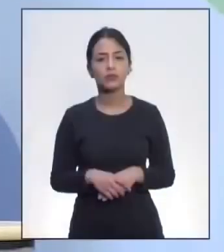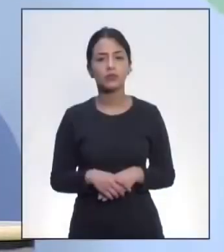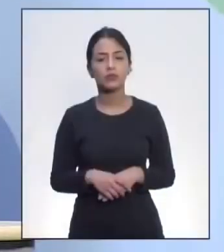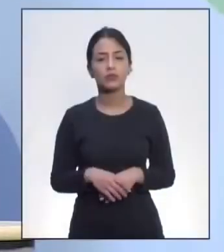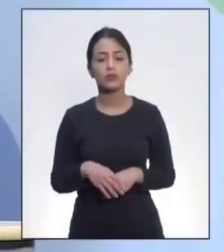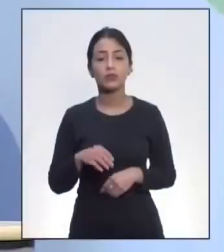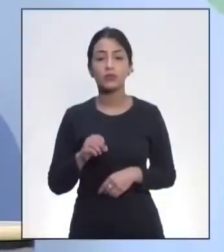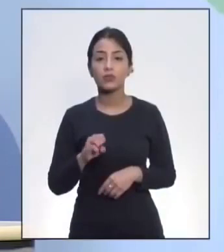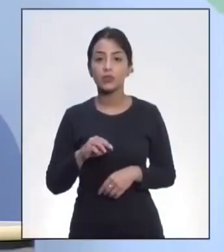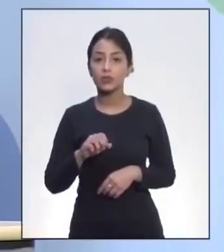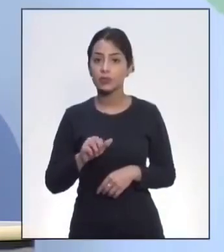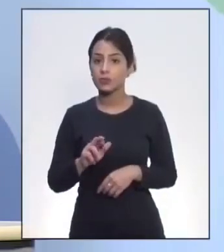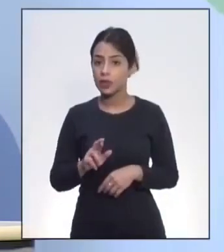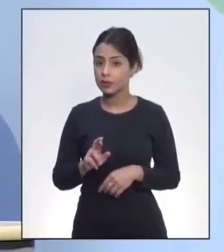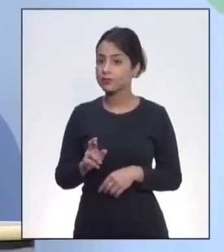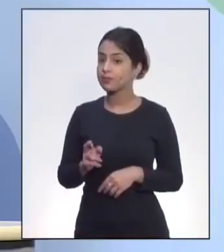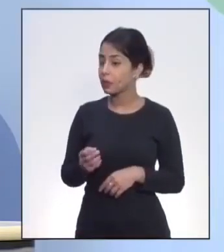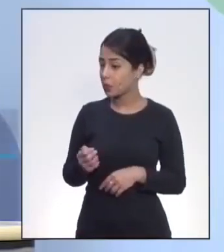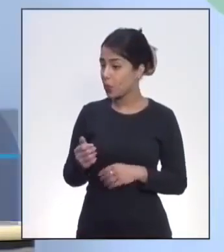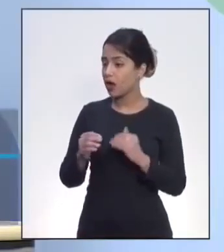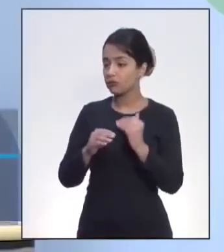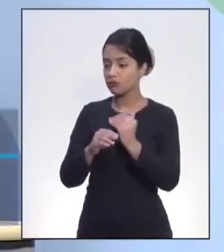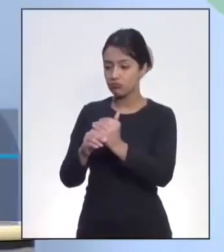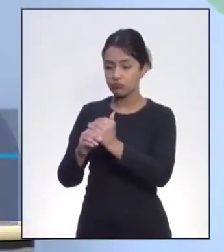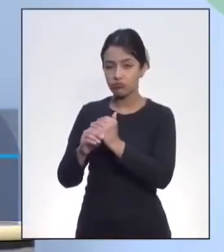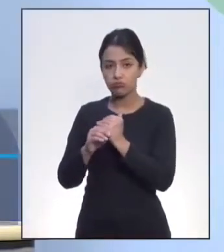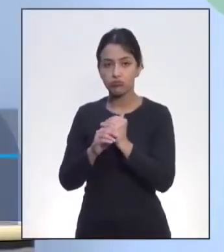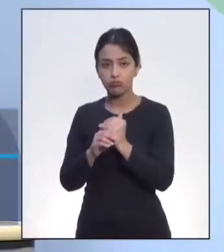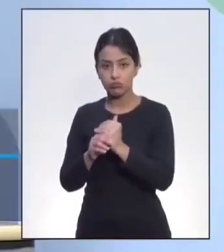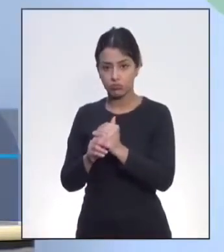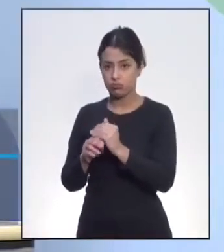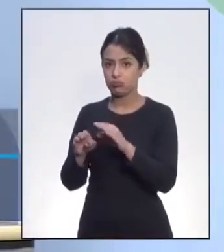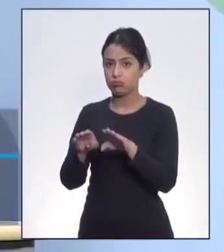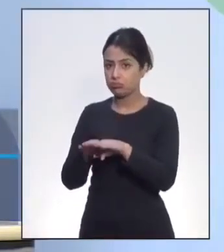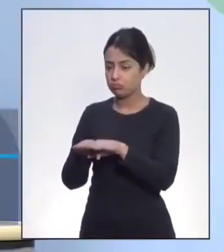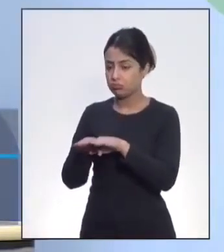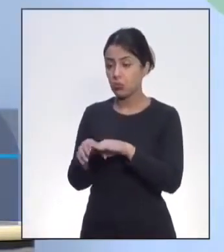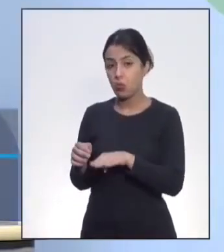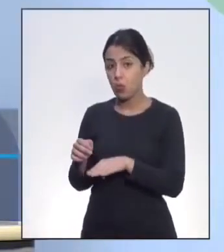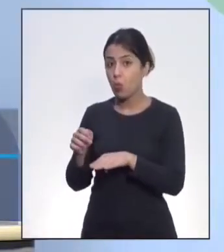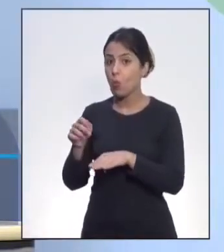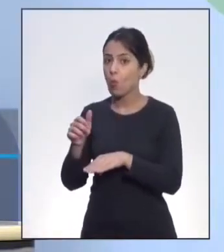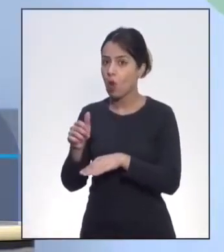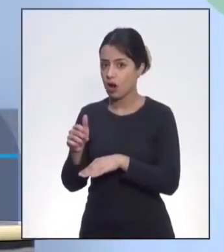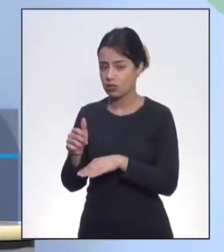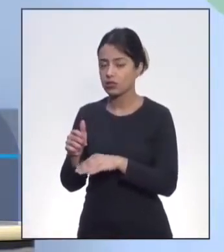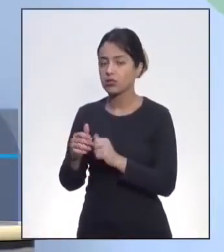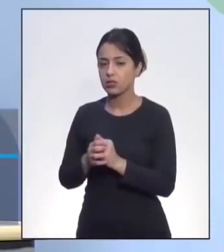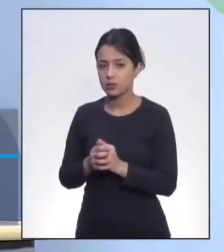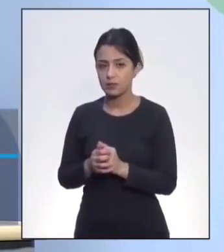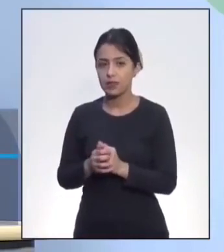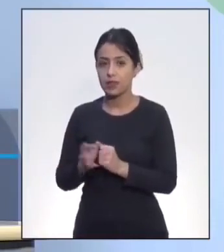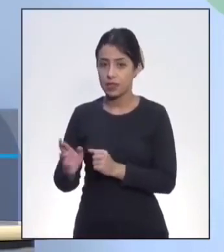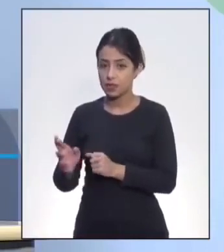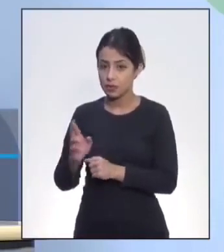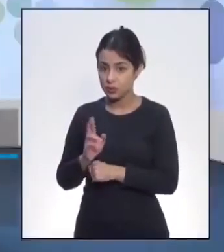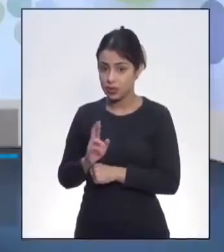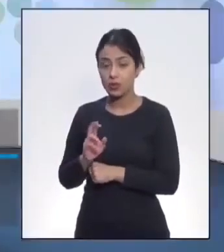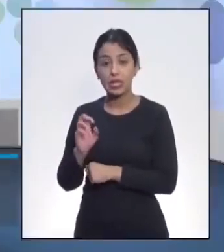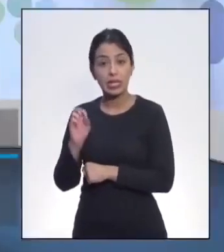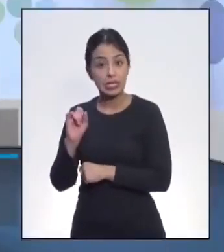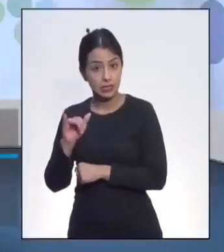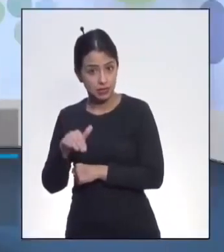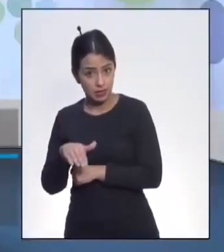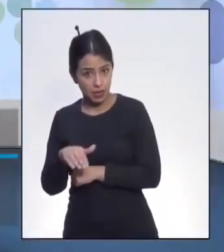Osmar, é quase unanimidade. Ok. Quase unanimidade, que a resposta é sim,